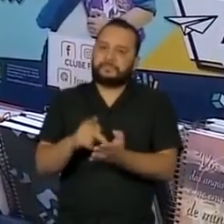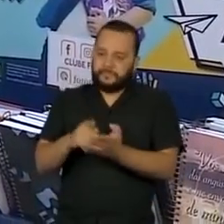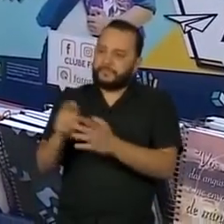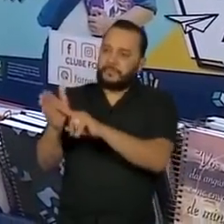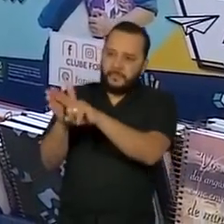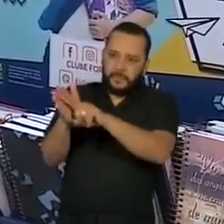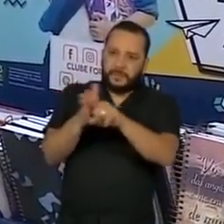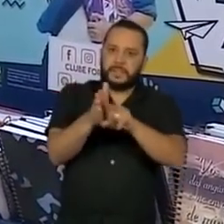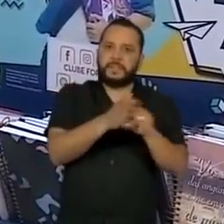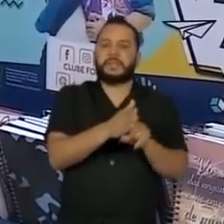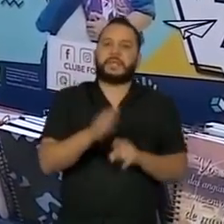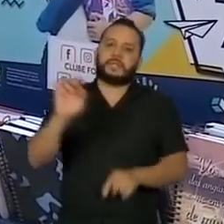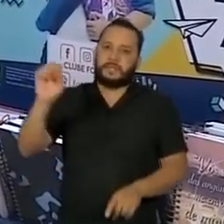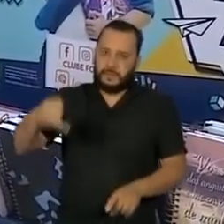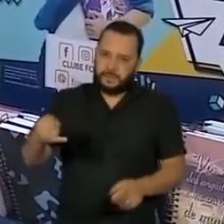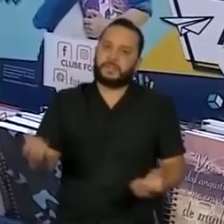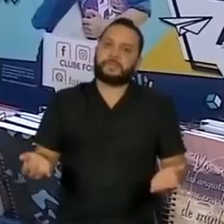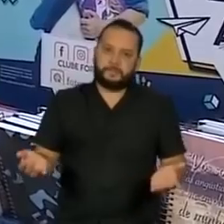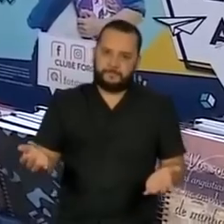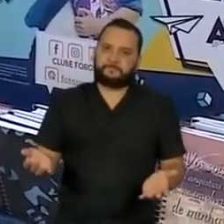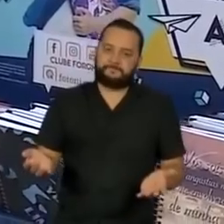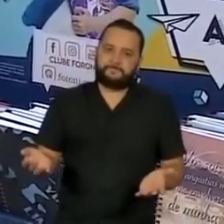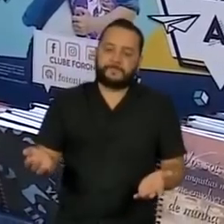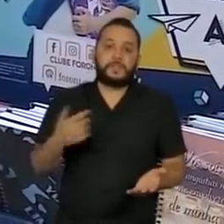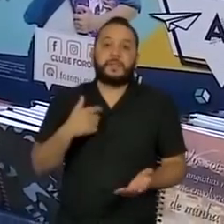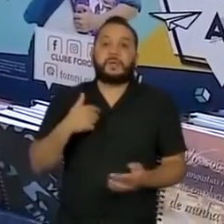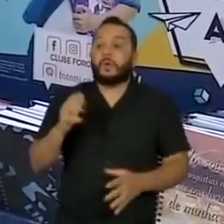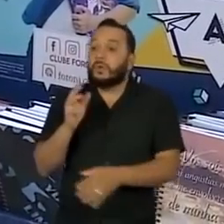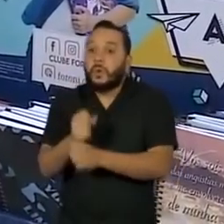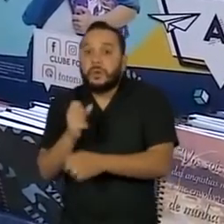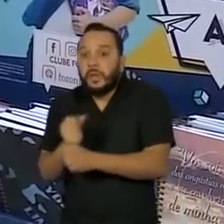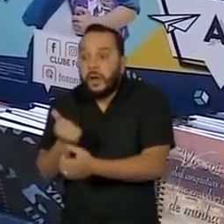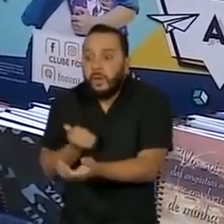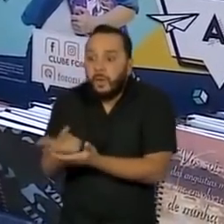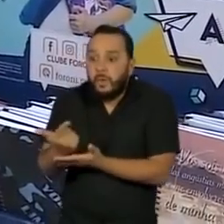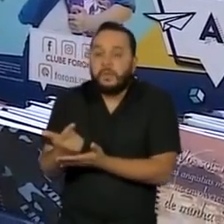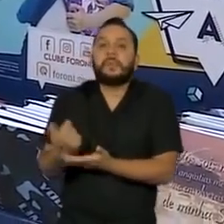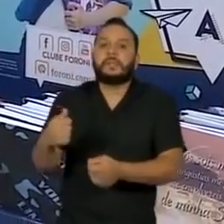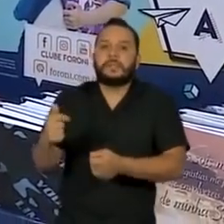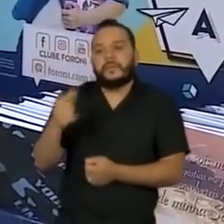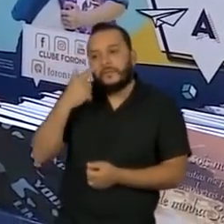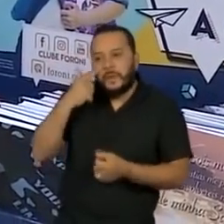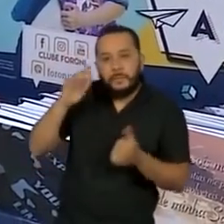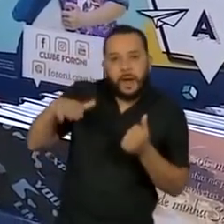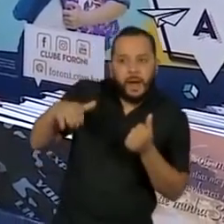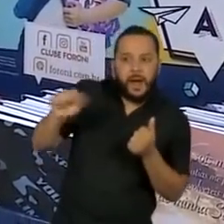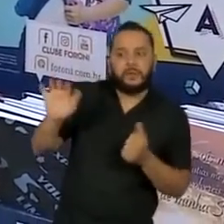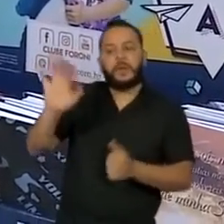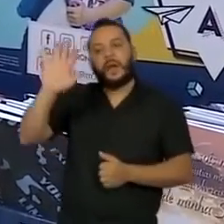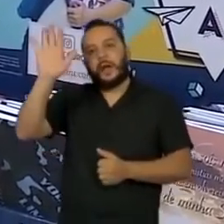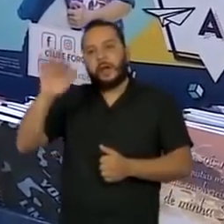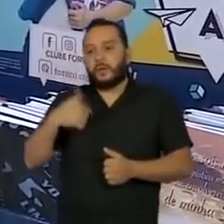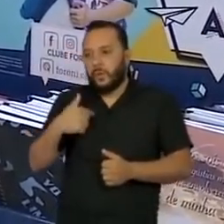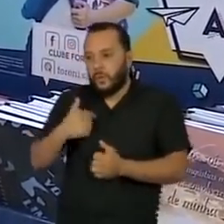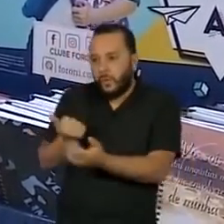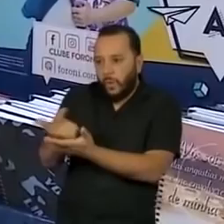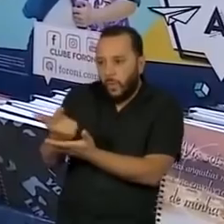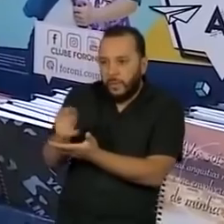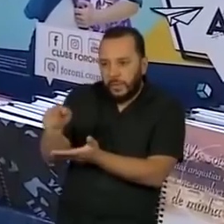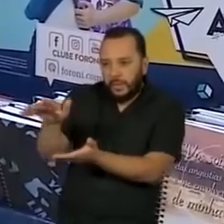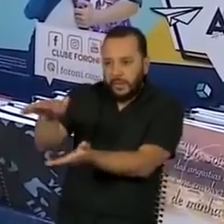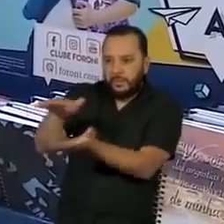né? Assim, aí dependendo da quantidade, a pessoa, se for possível, compra uma parte em uma